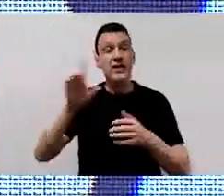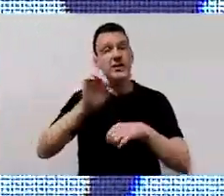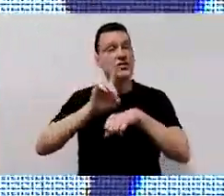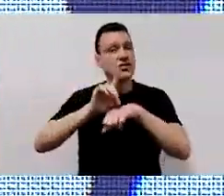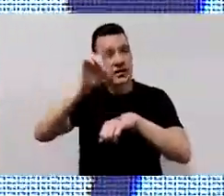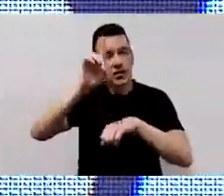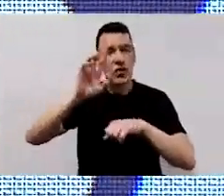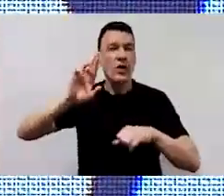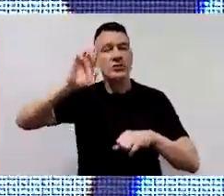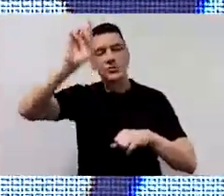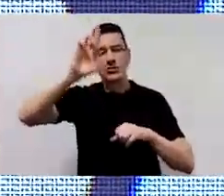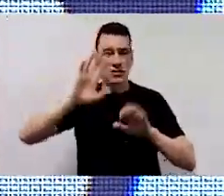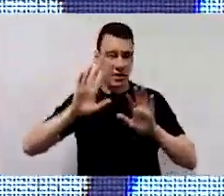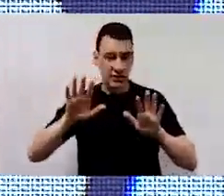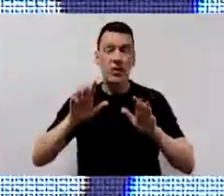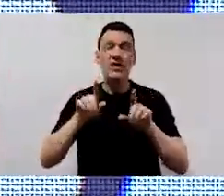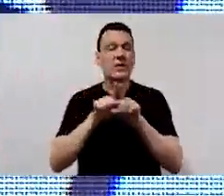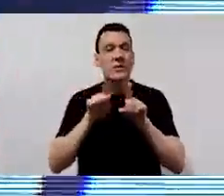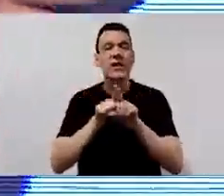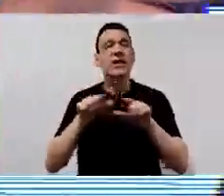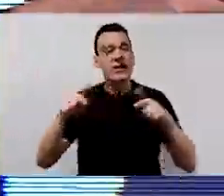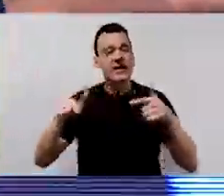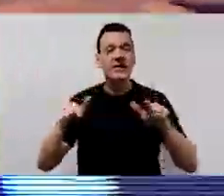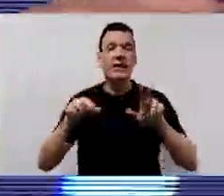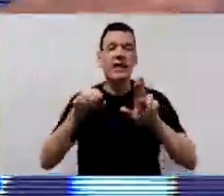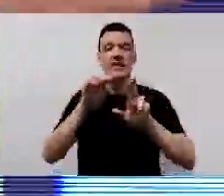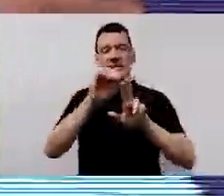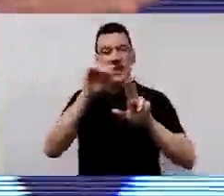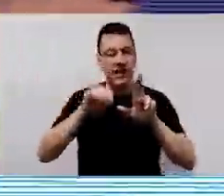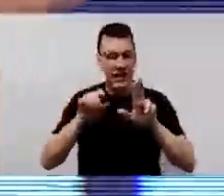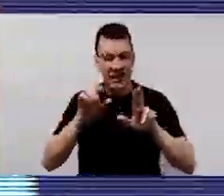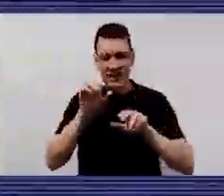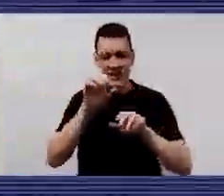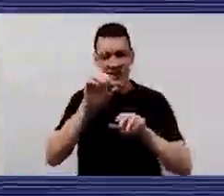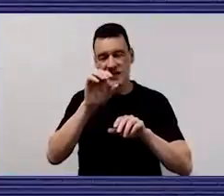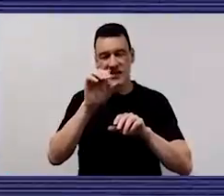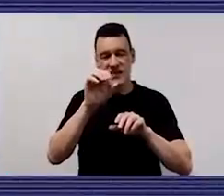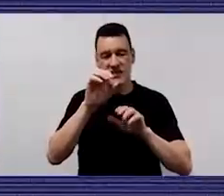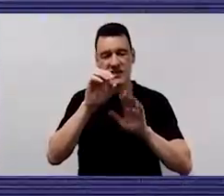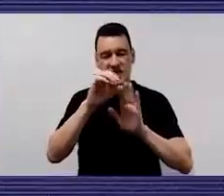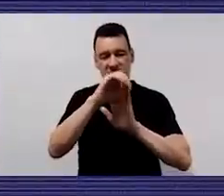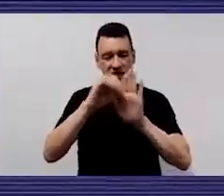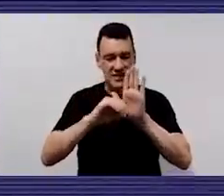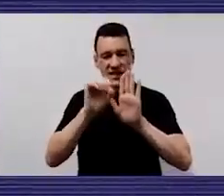da Serasa Experian. Ah, isso eu quero saber também. Por favor, Caio.